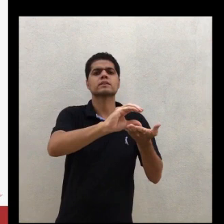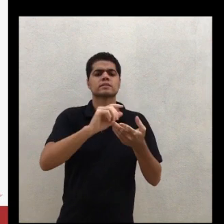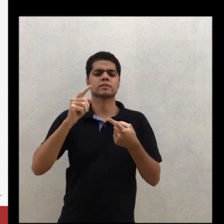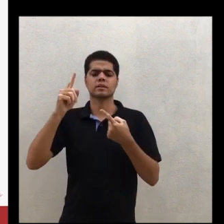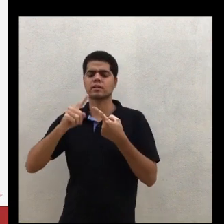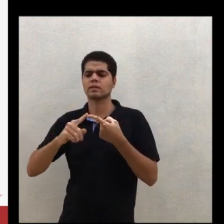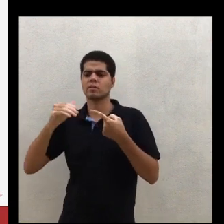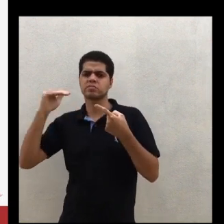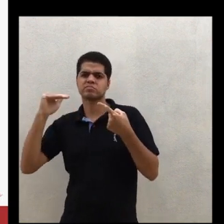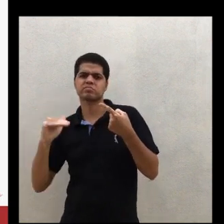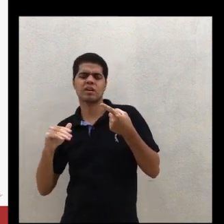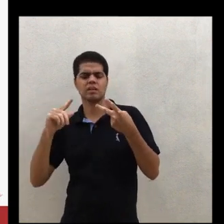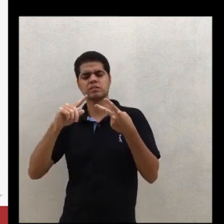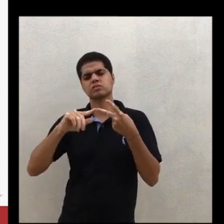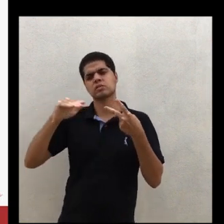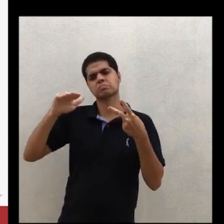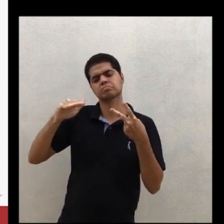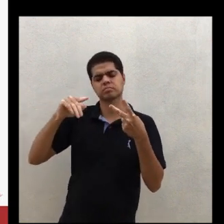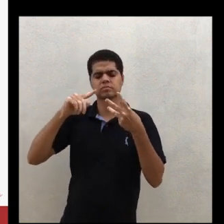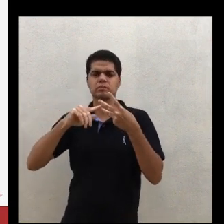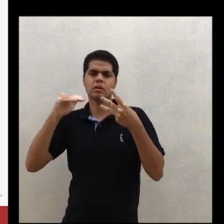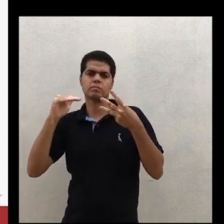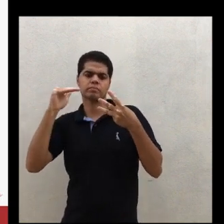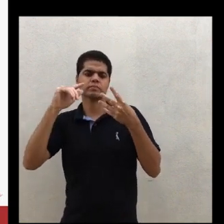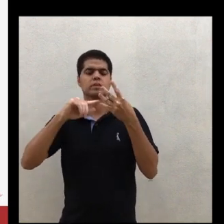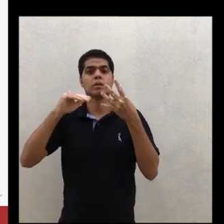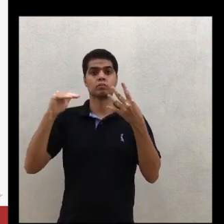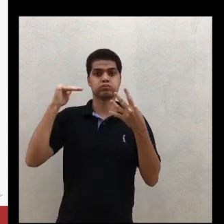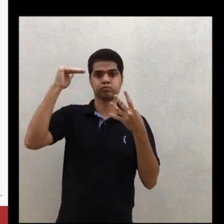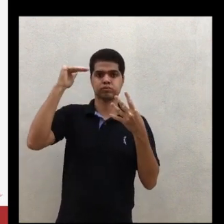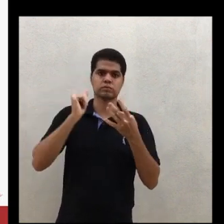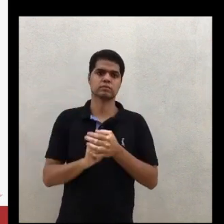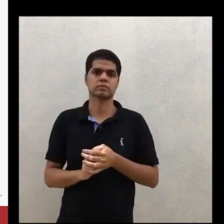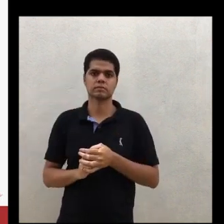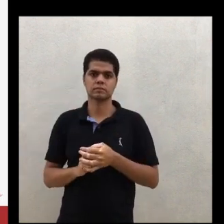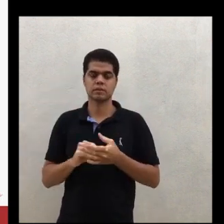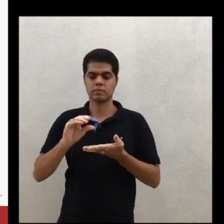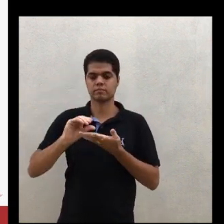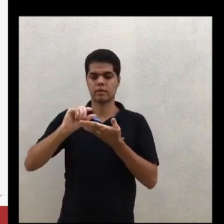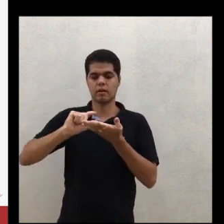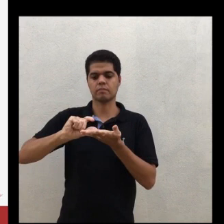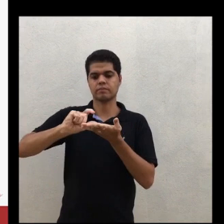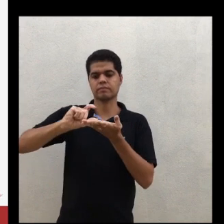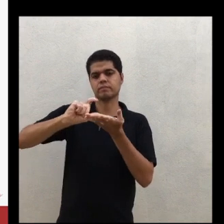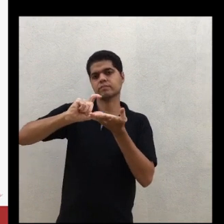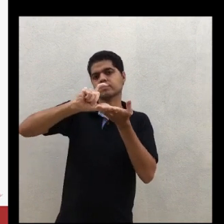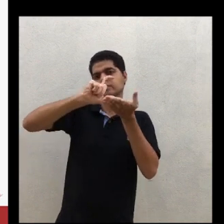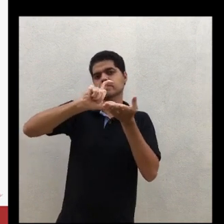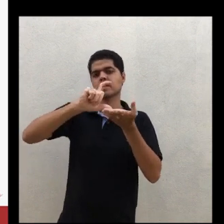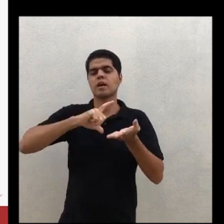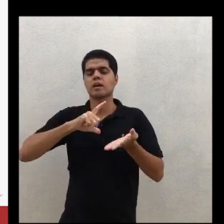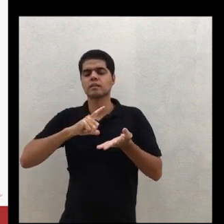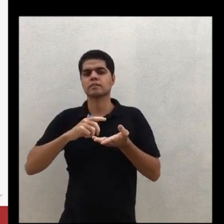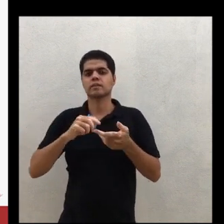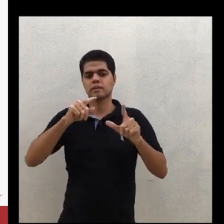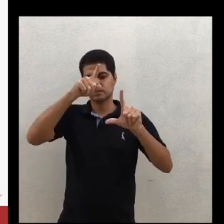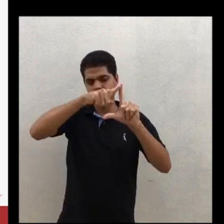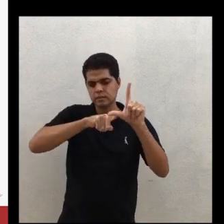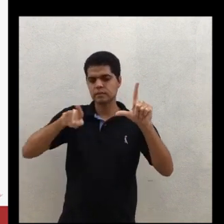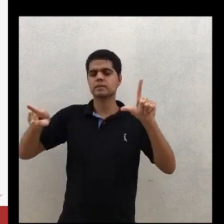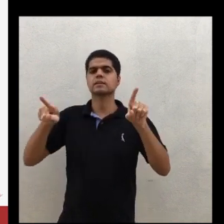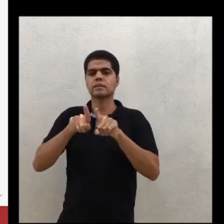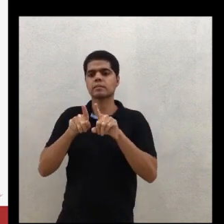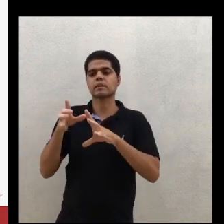plano cartesiano, né? O método para ele calcular a gratificação na saída vai ser aquelas